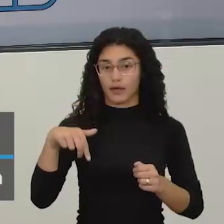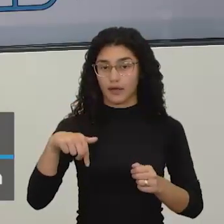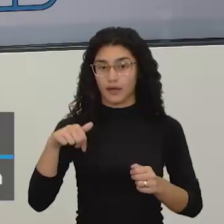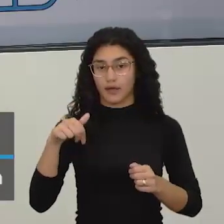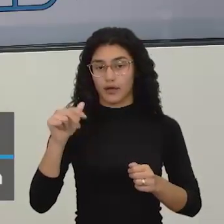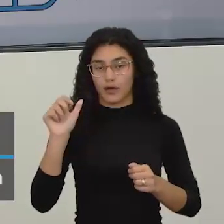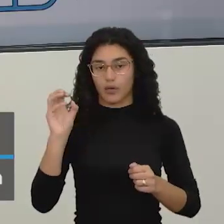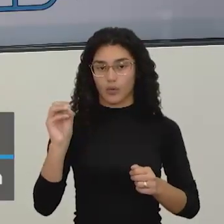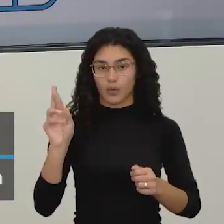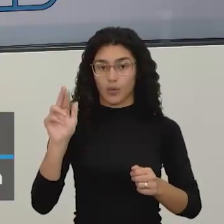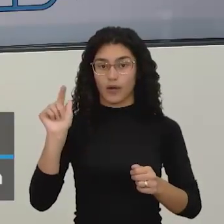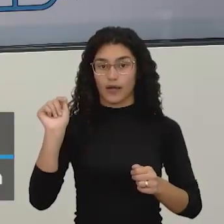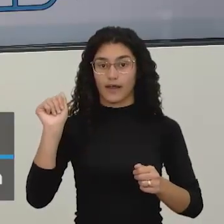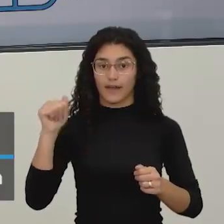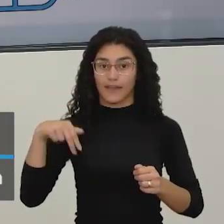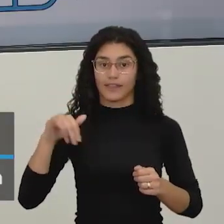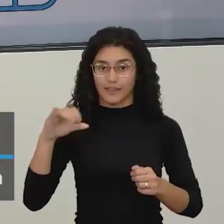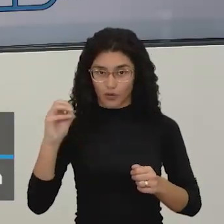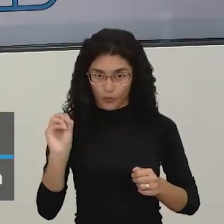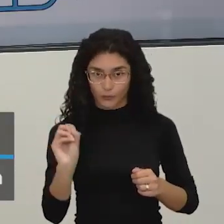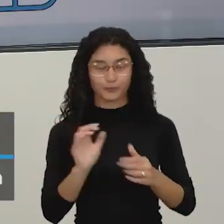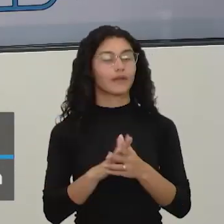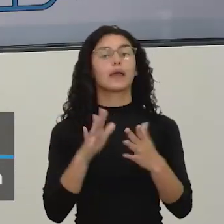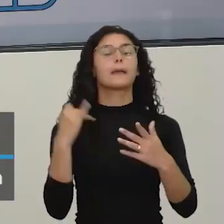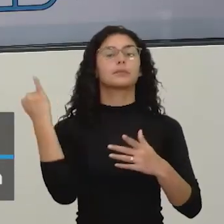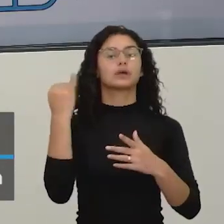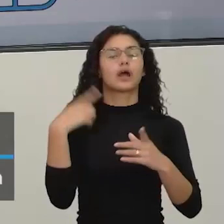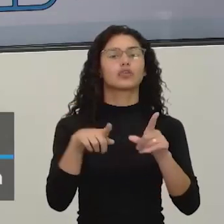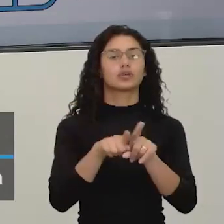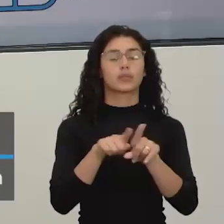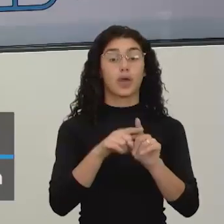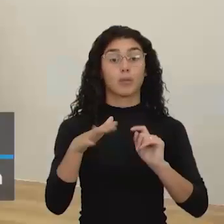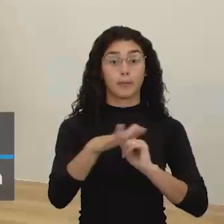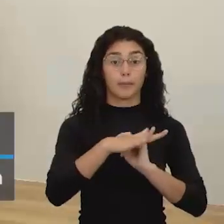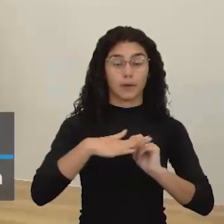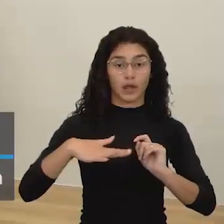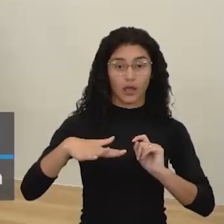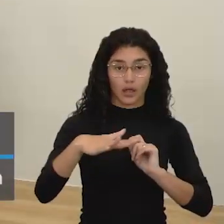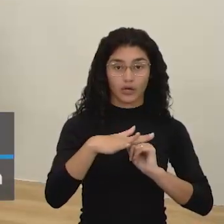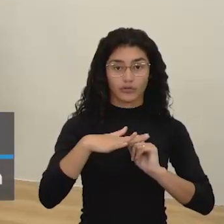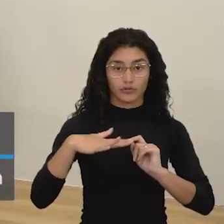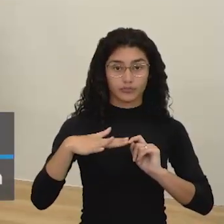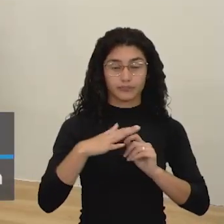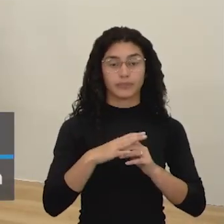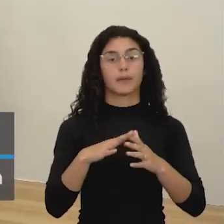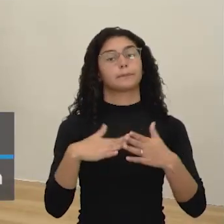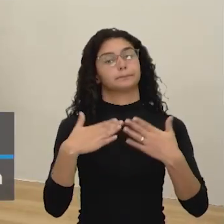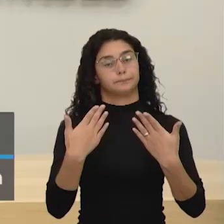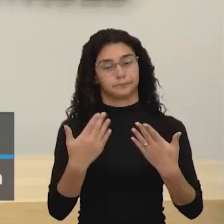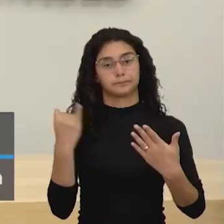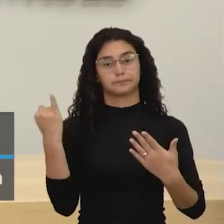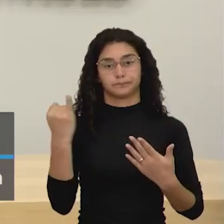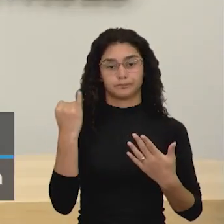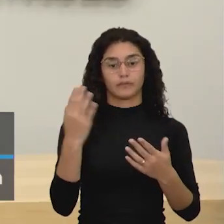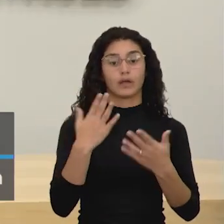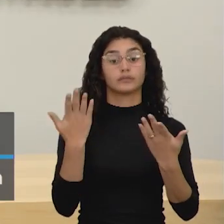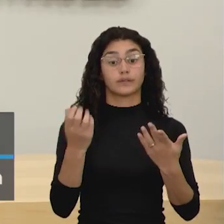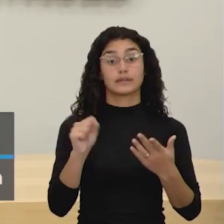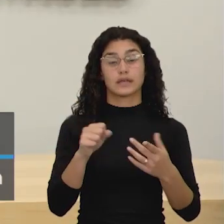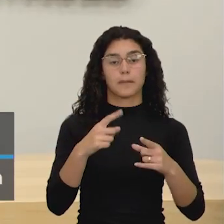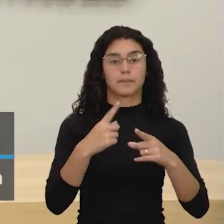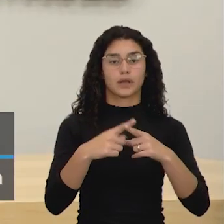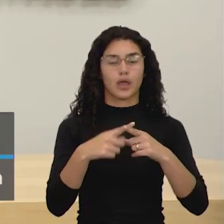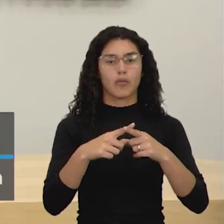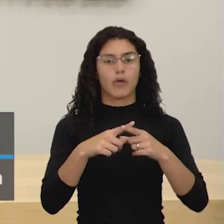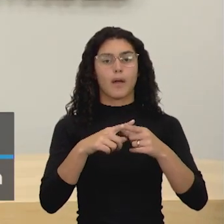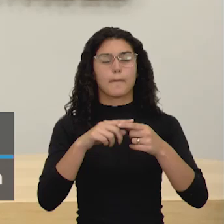importante é que justamente o ambiente da Terra primitiva era justamente esse, né? É isso, porque para você quebrar